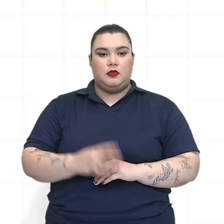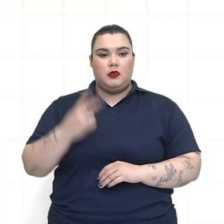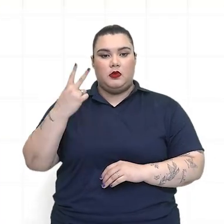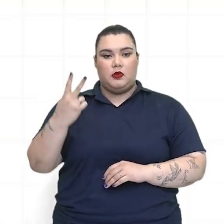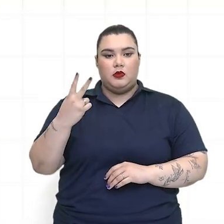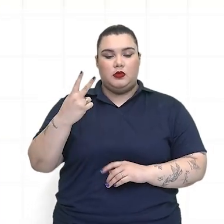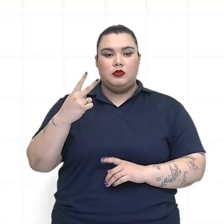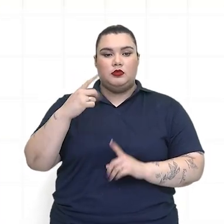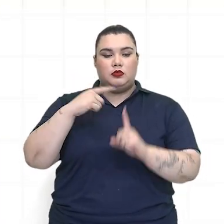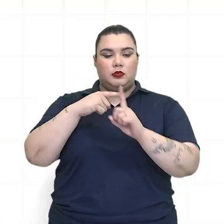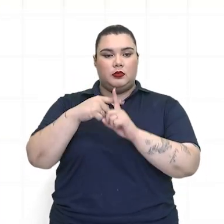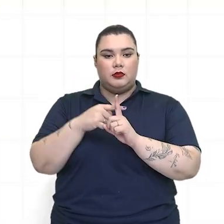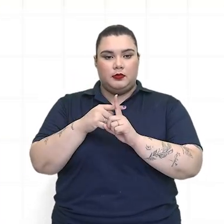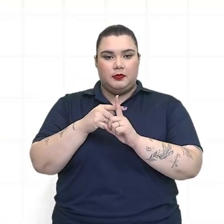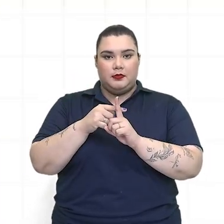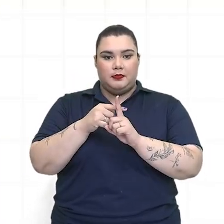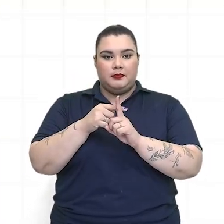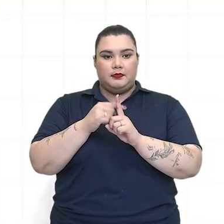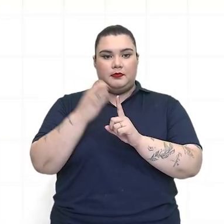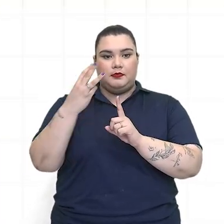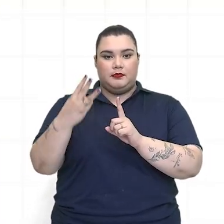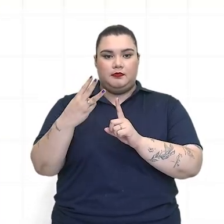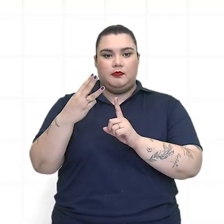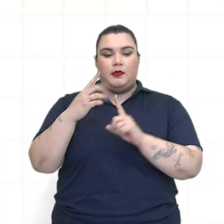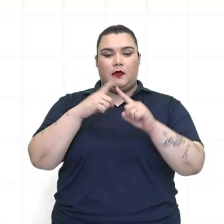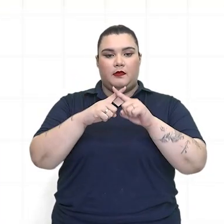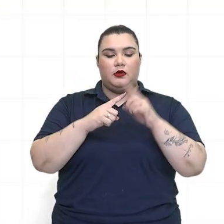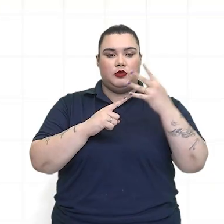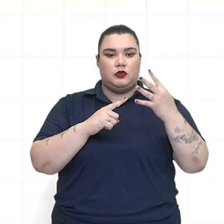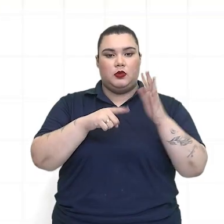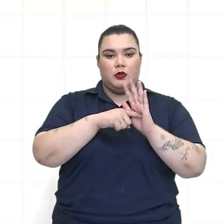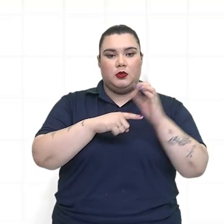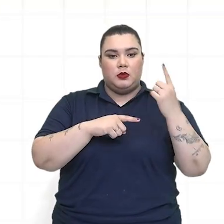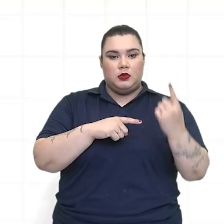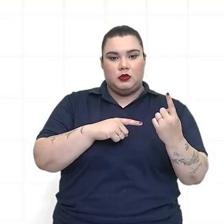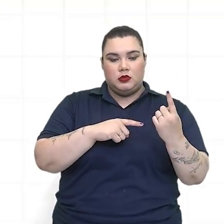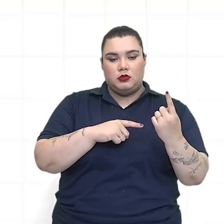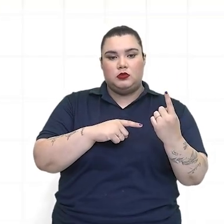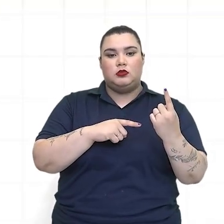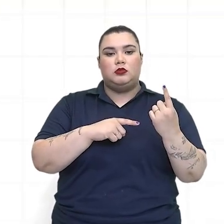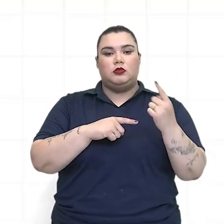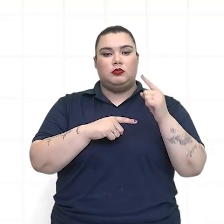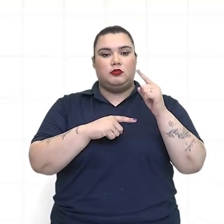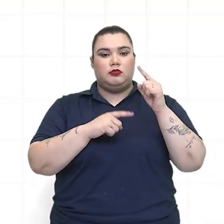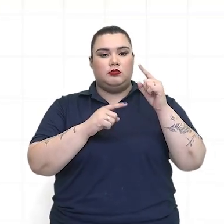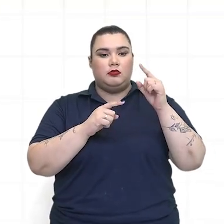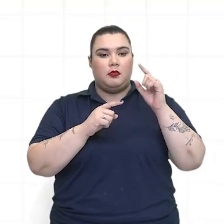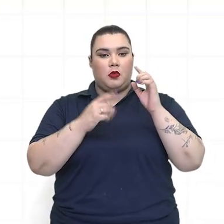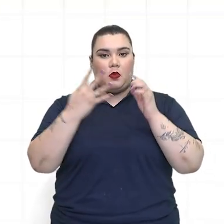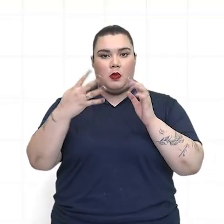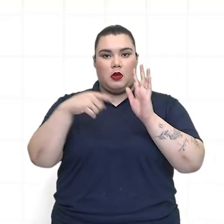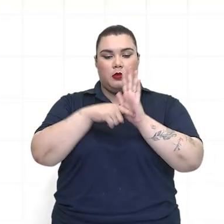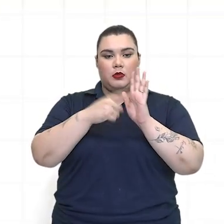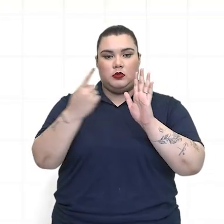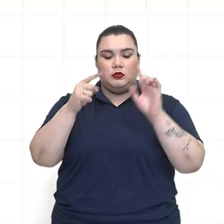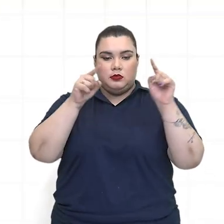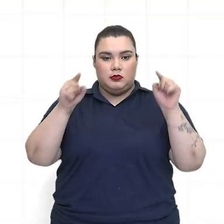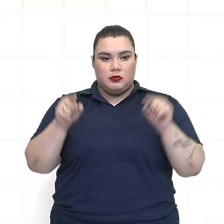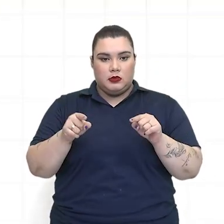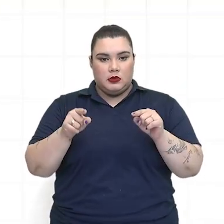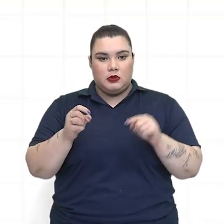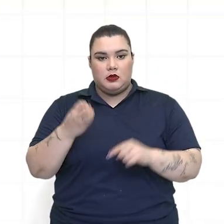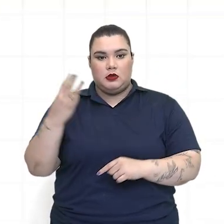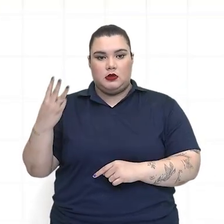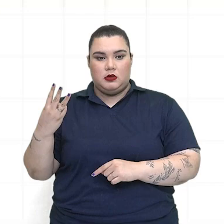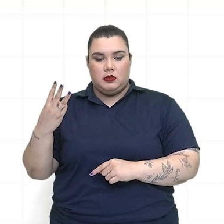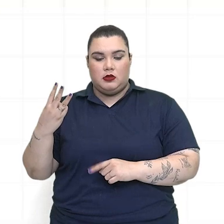2, né, mais 3 que multiplica 4 menos 1, Temos aqui o 4 menos 1 entre parênteses, esse 3